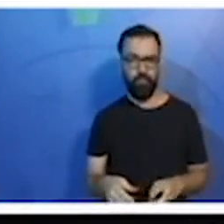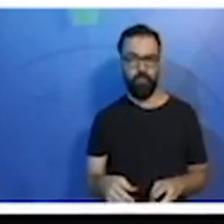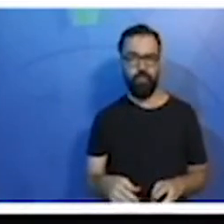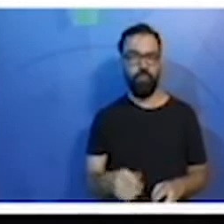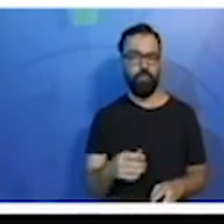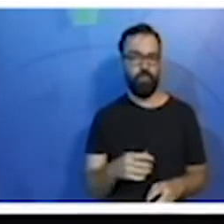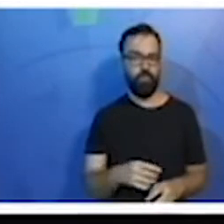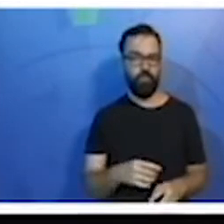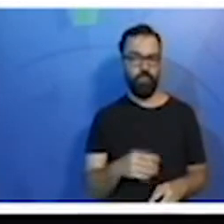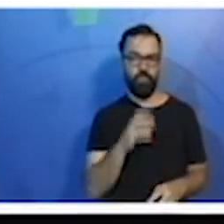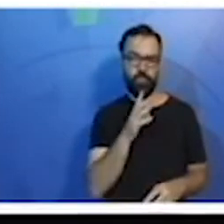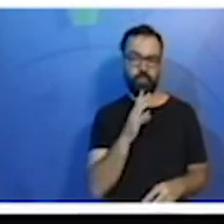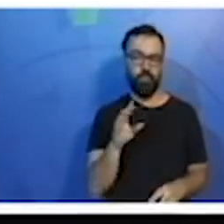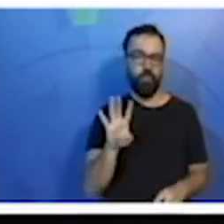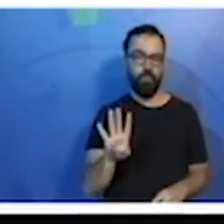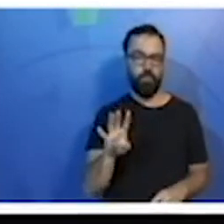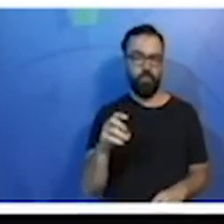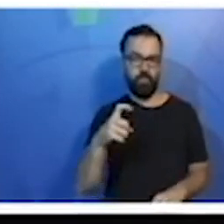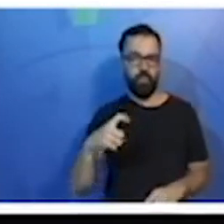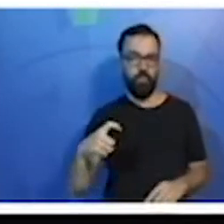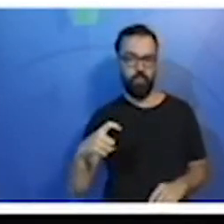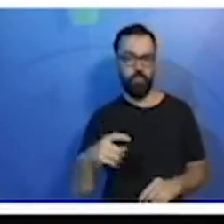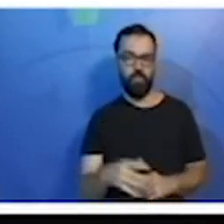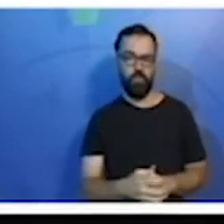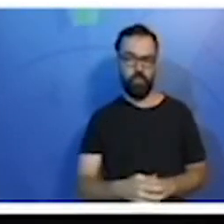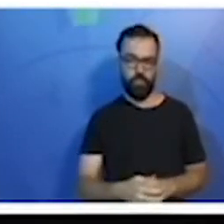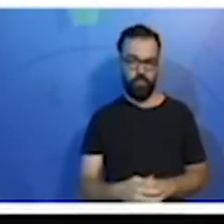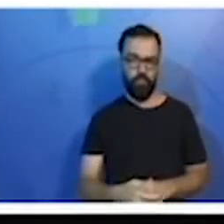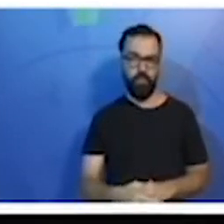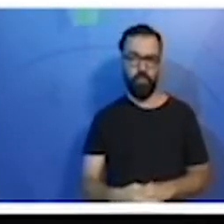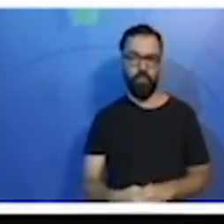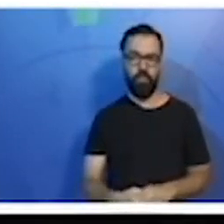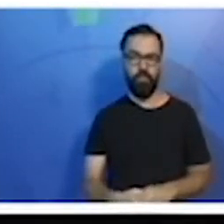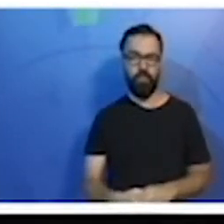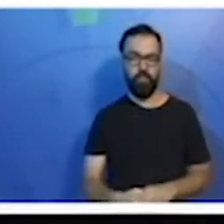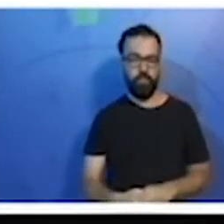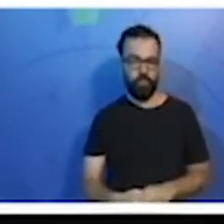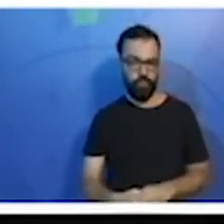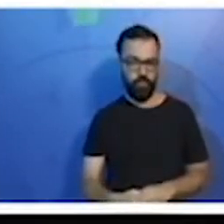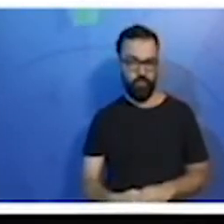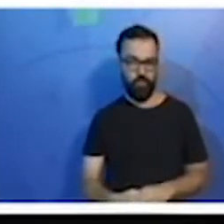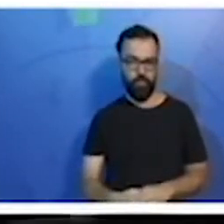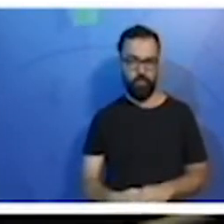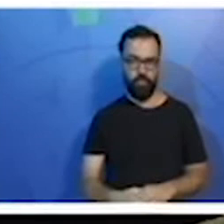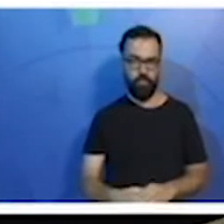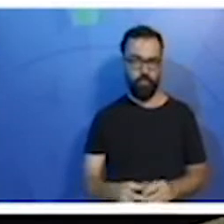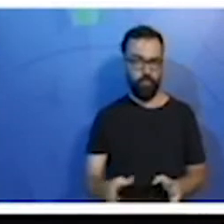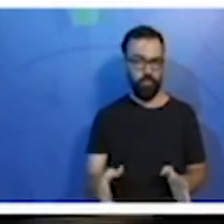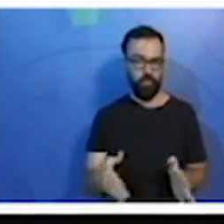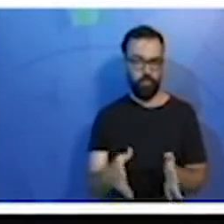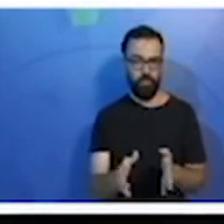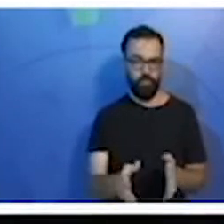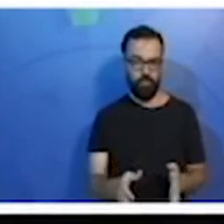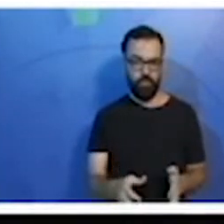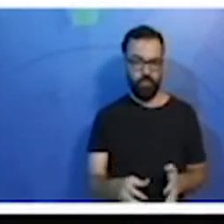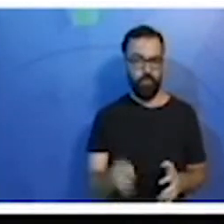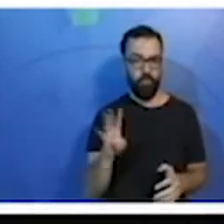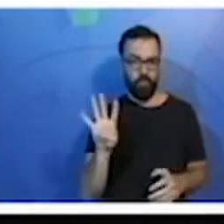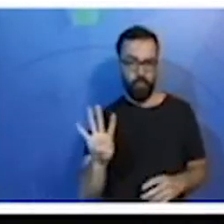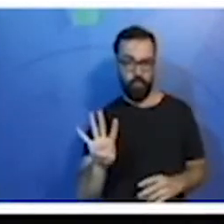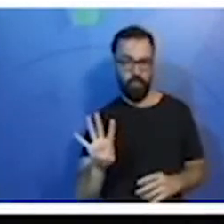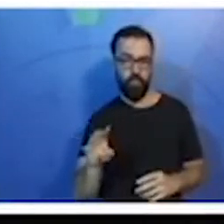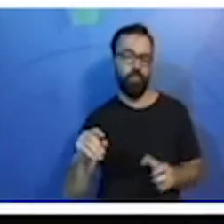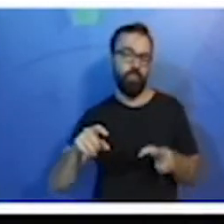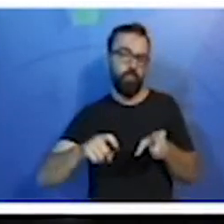né ou 4x é uma modalidade que possui obstáculos derivados do BMX nós vamos conhecer logo logo e é feito também em terreno inclinado Então sai em